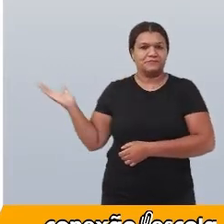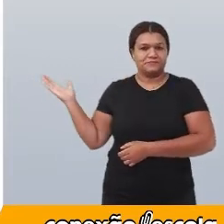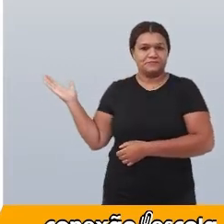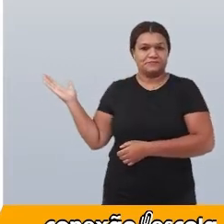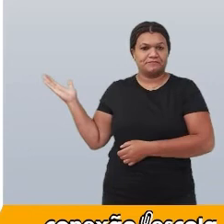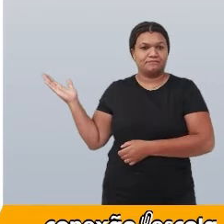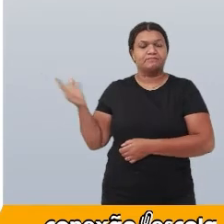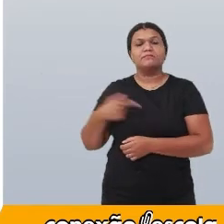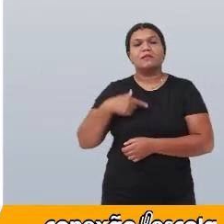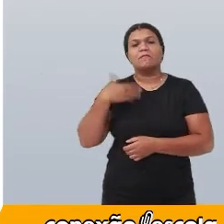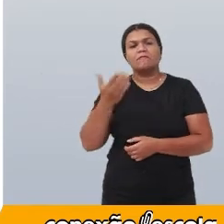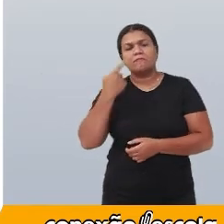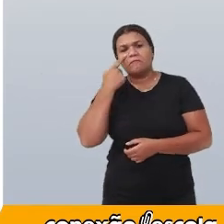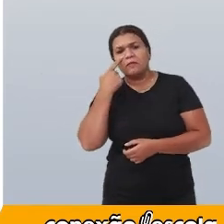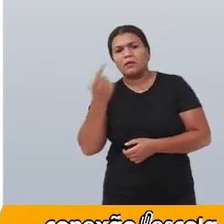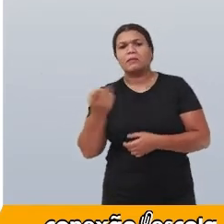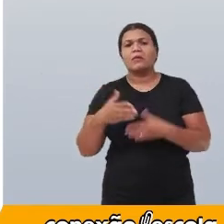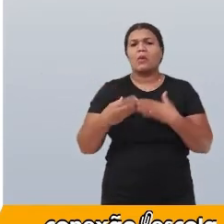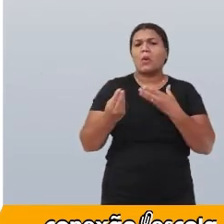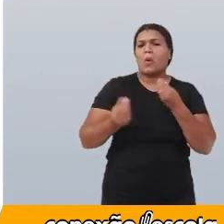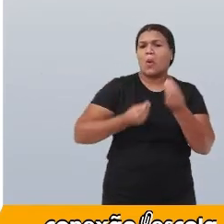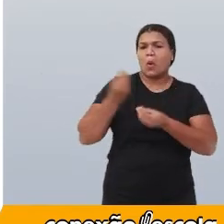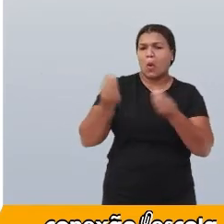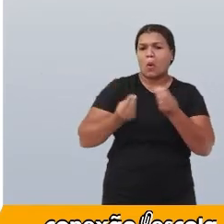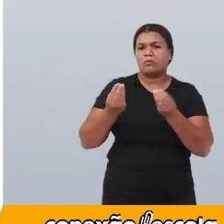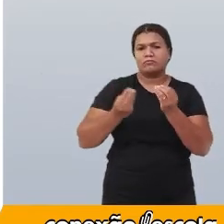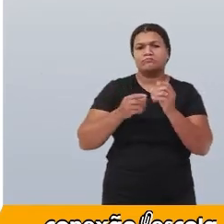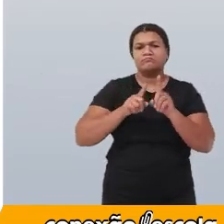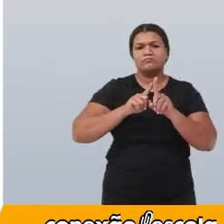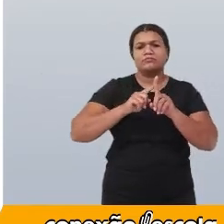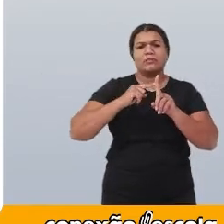a temperatura de alguém.